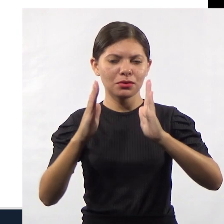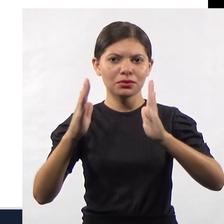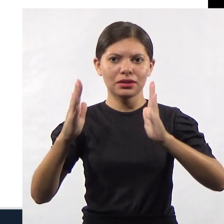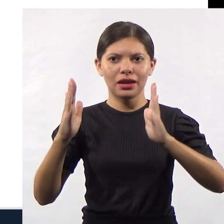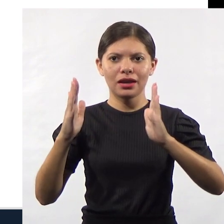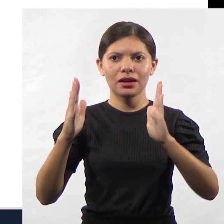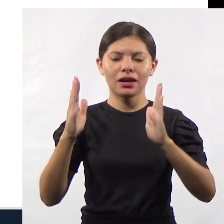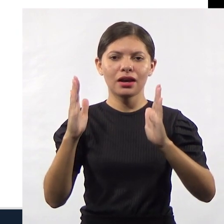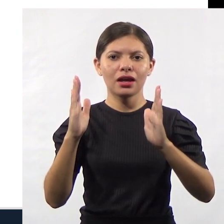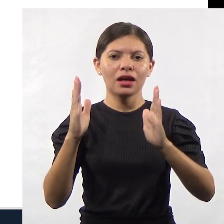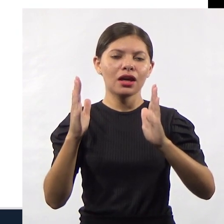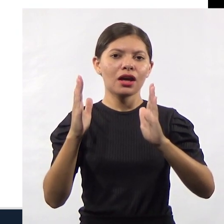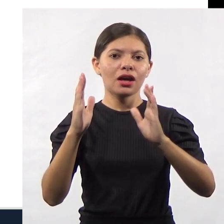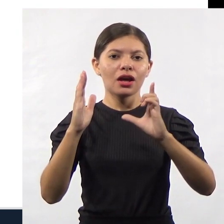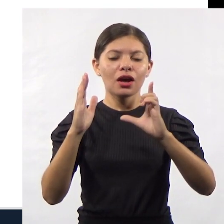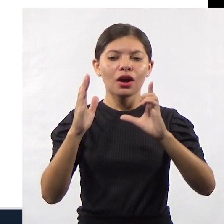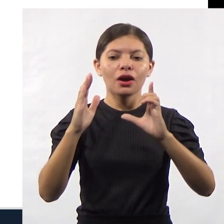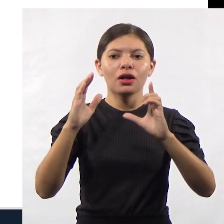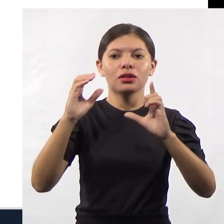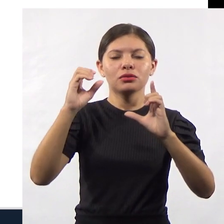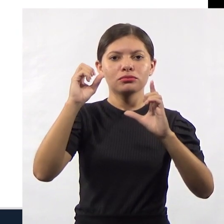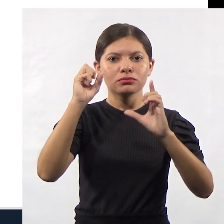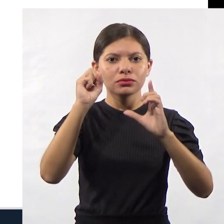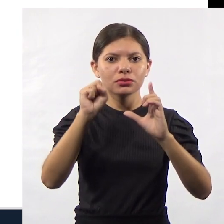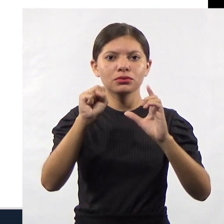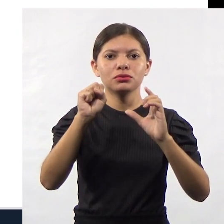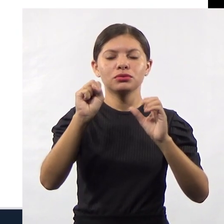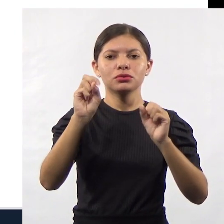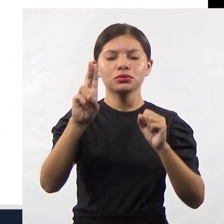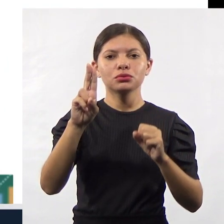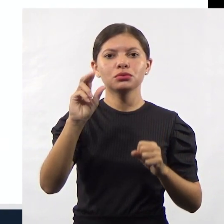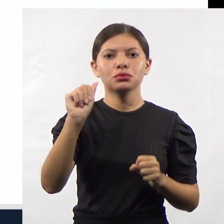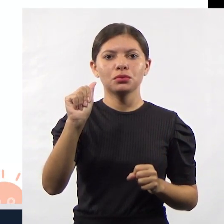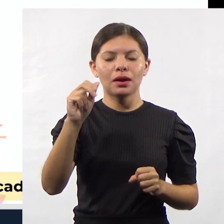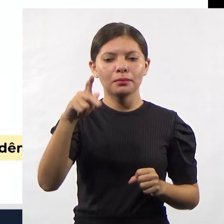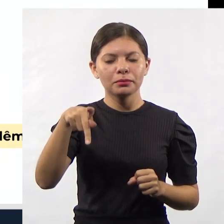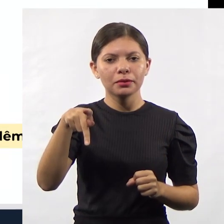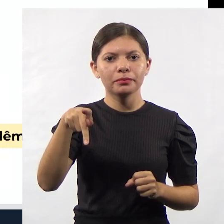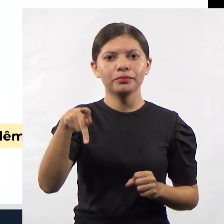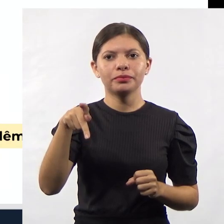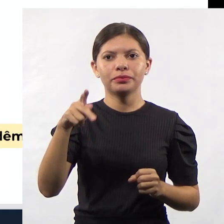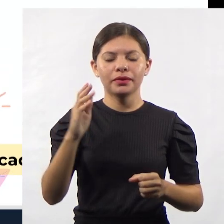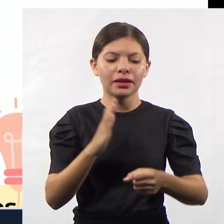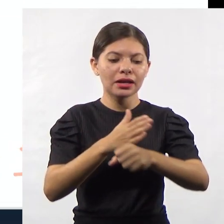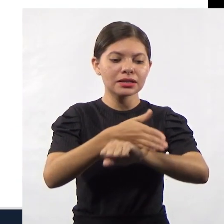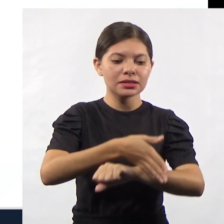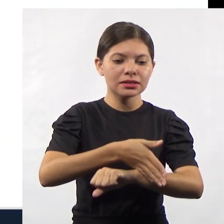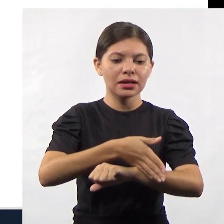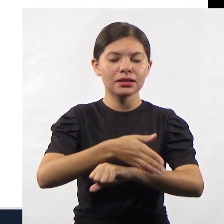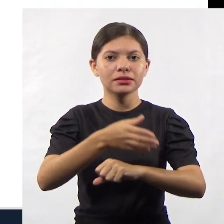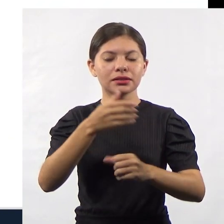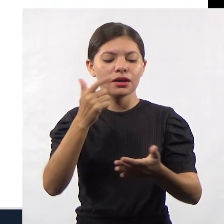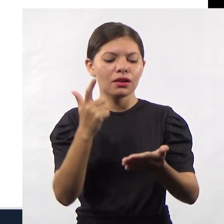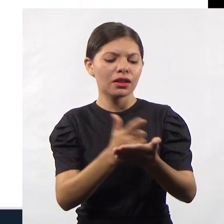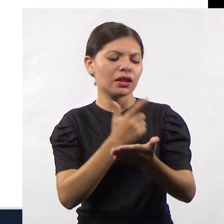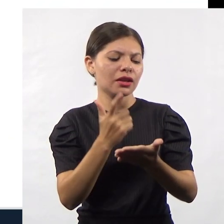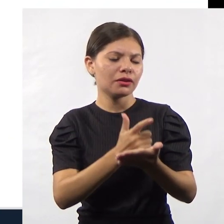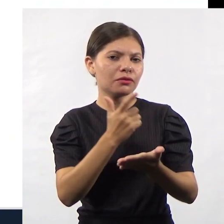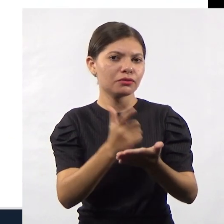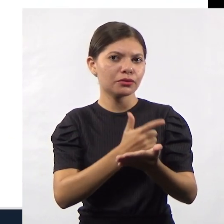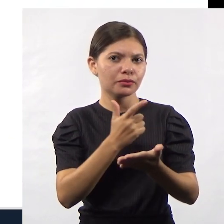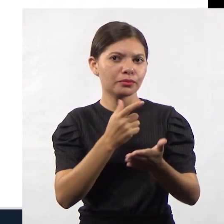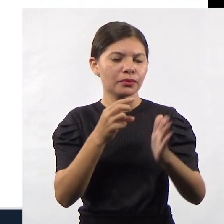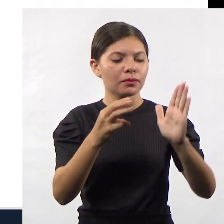Educação, abordagens qualitativas da Menga Ludwig. Vá lá na biblioteca e acesse o livro do João